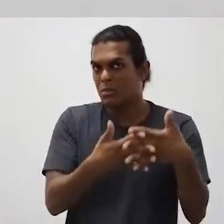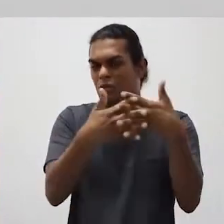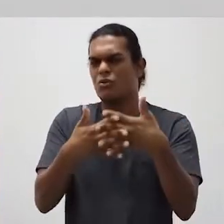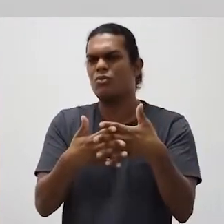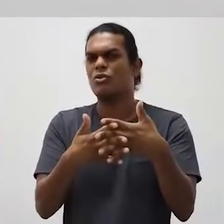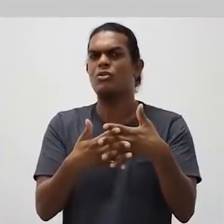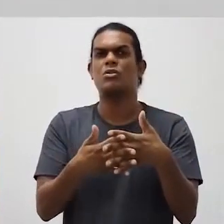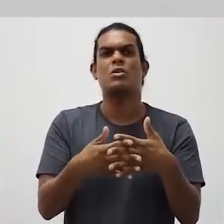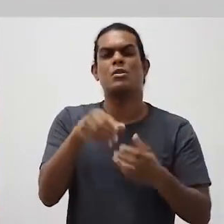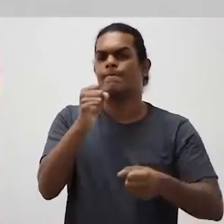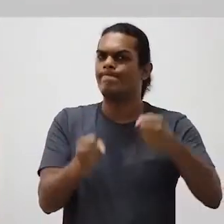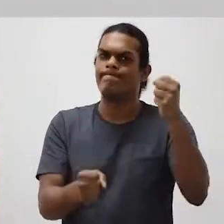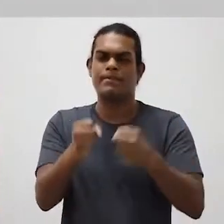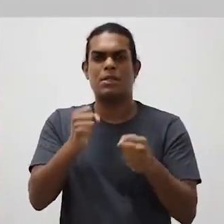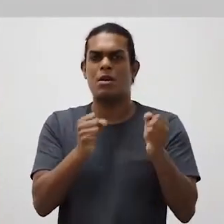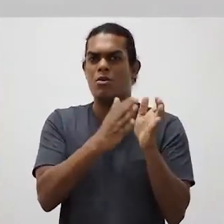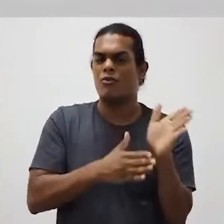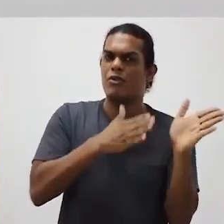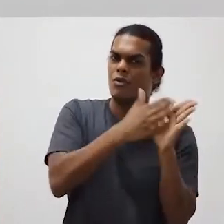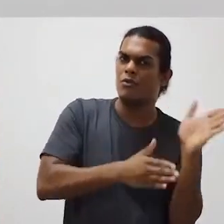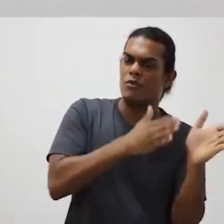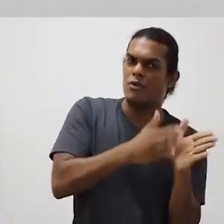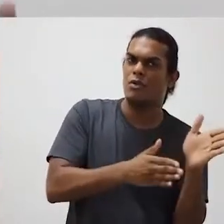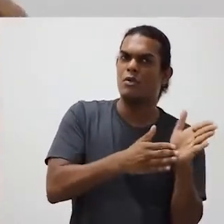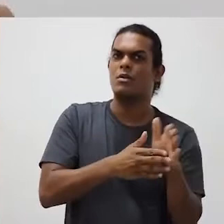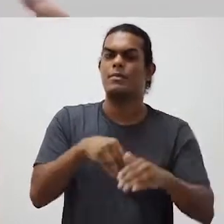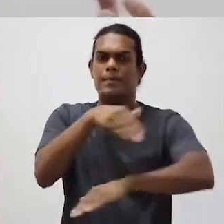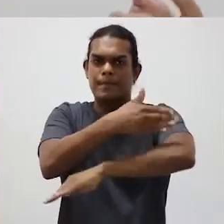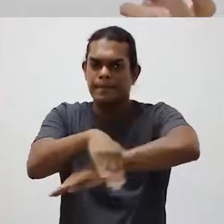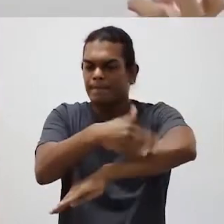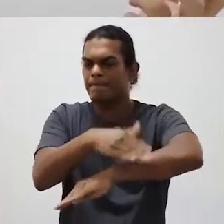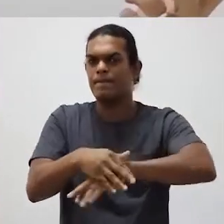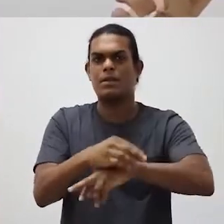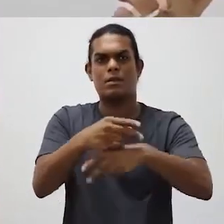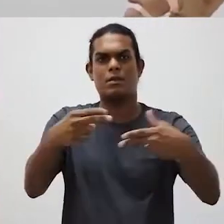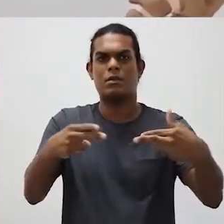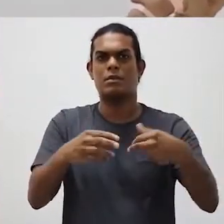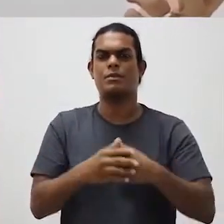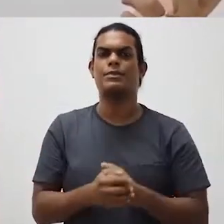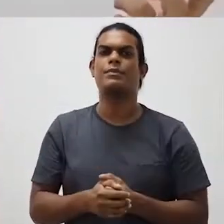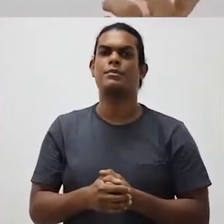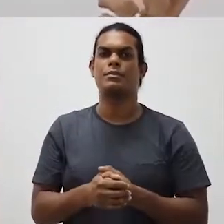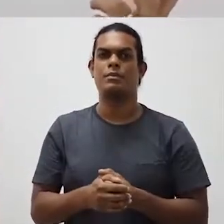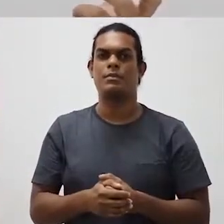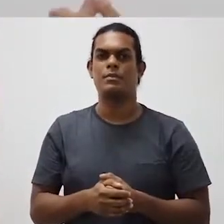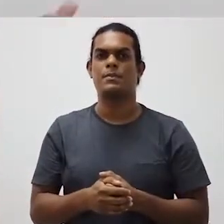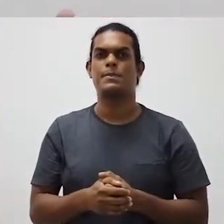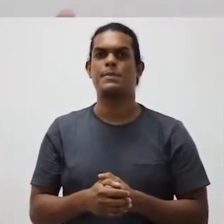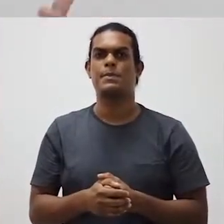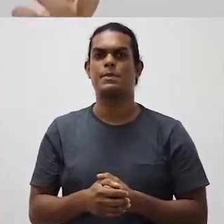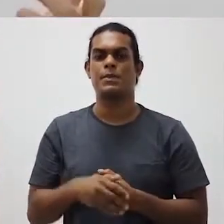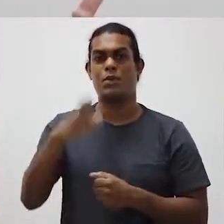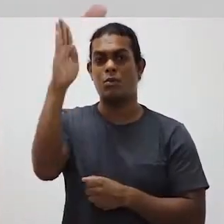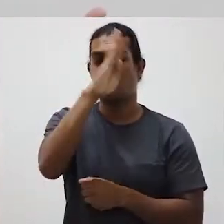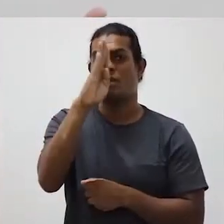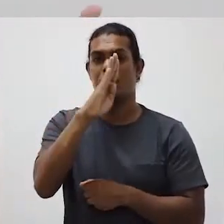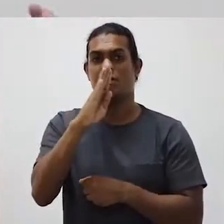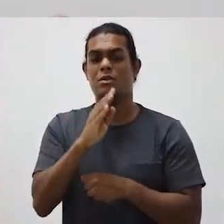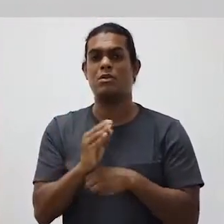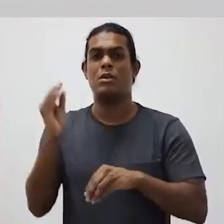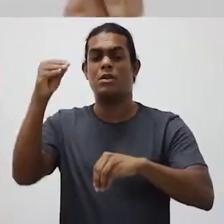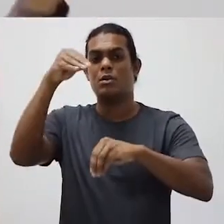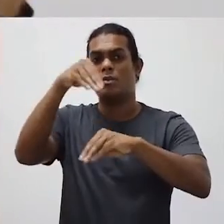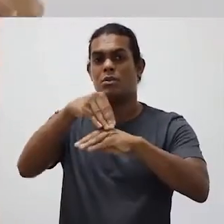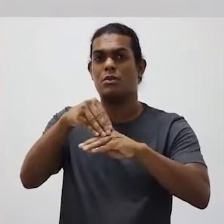dos grandes exportadores de soja. Eu tenho toda uma carga que vem no granel por